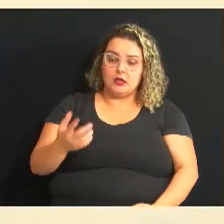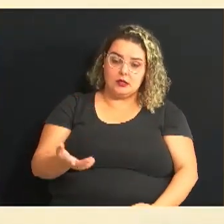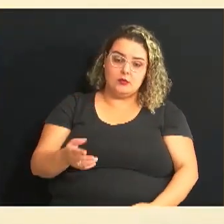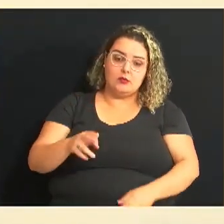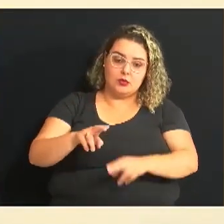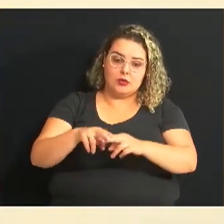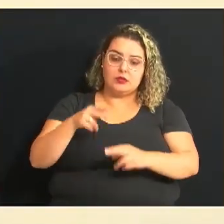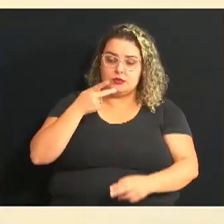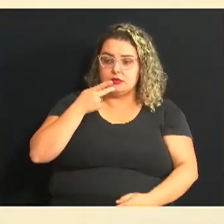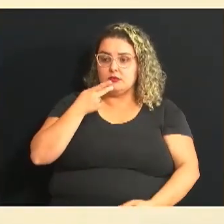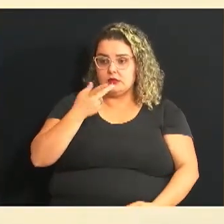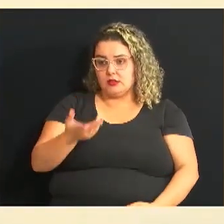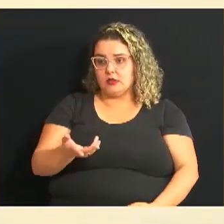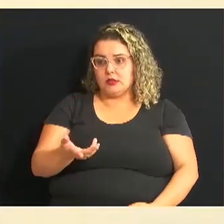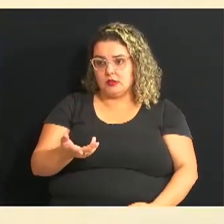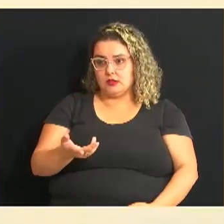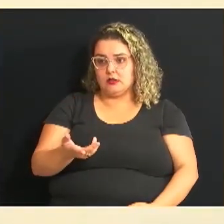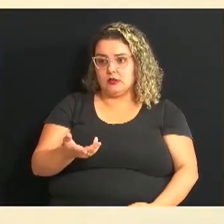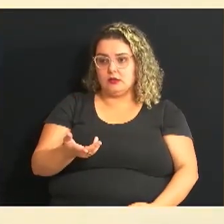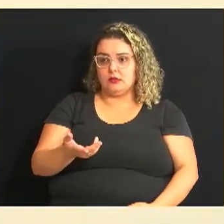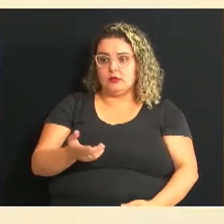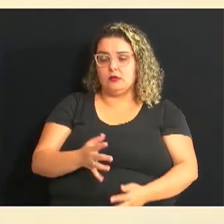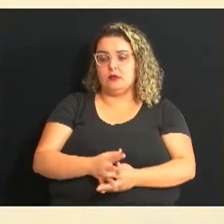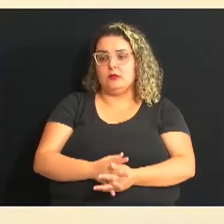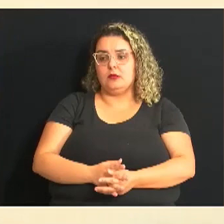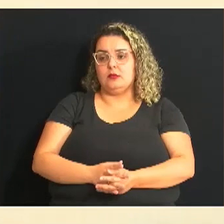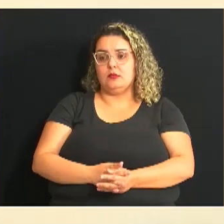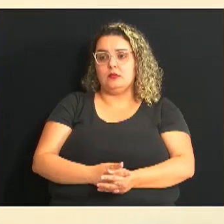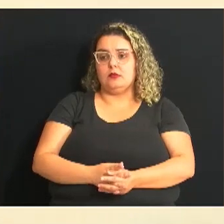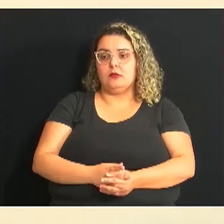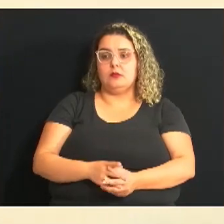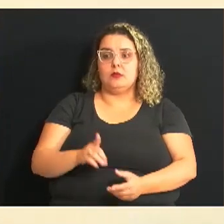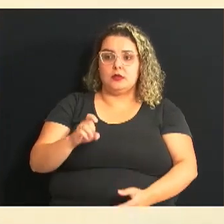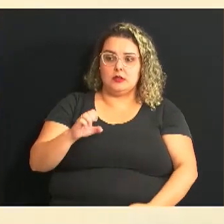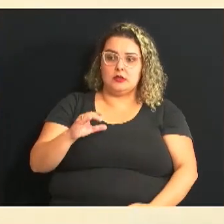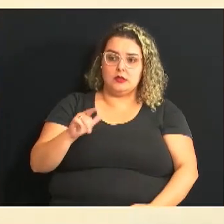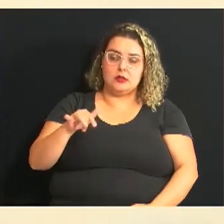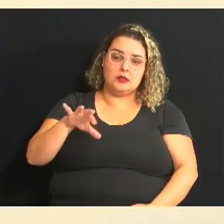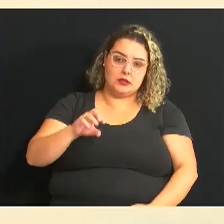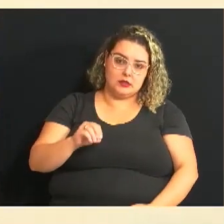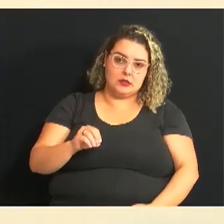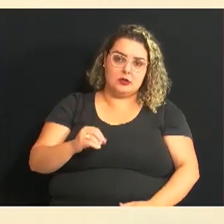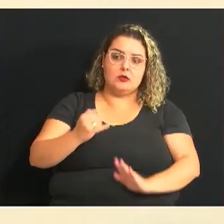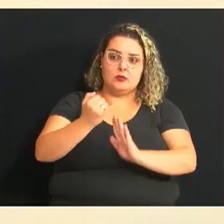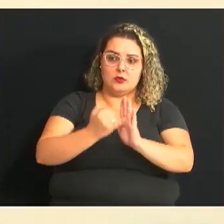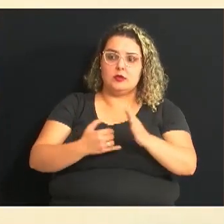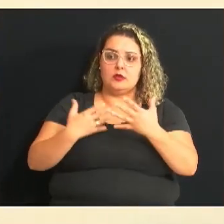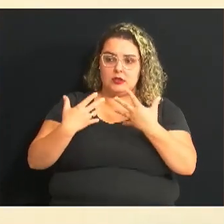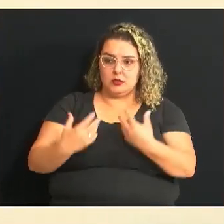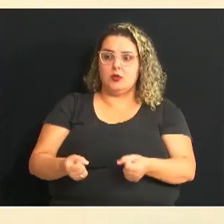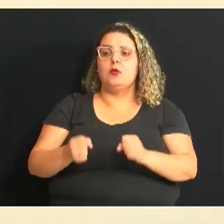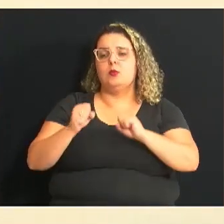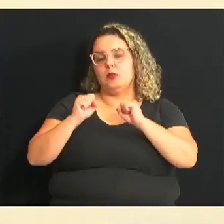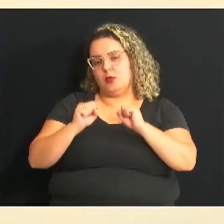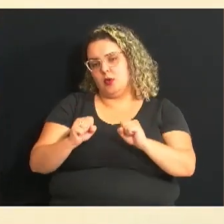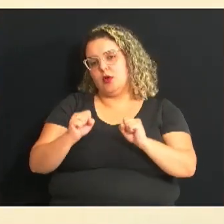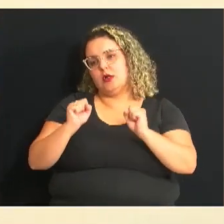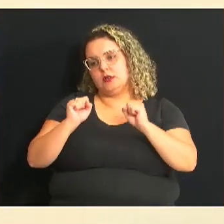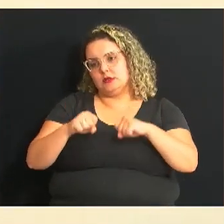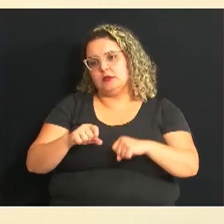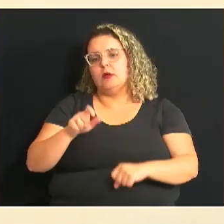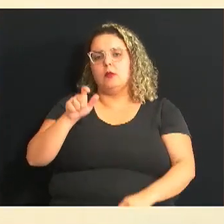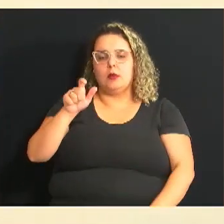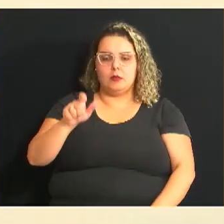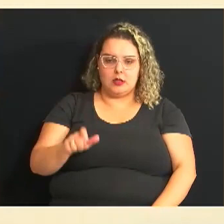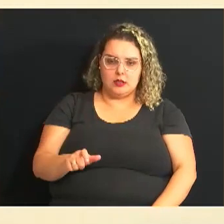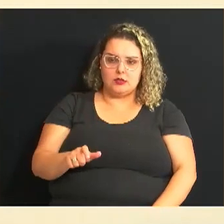fala, né? Mesmo com uma declaração com imposto a restituir, você pode ser uma pessoa